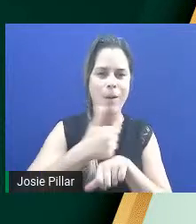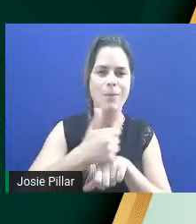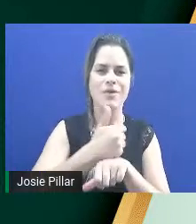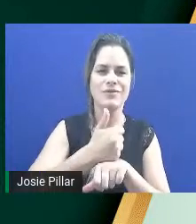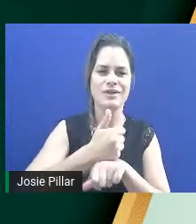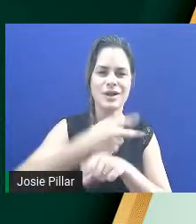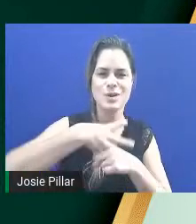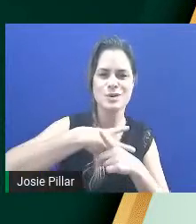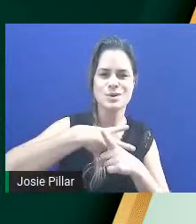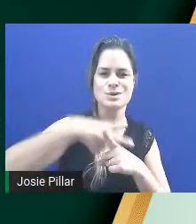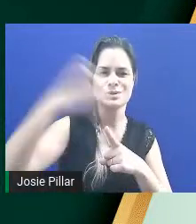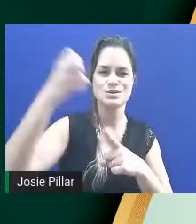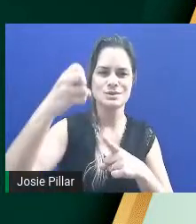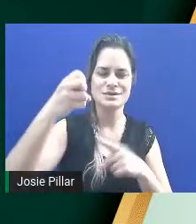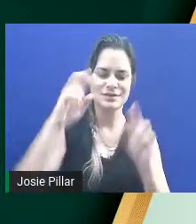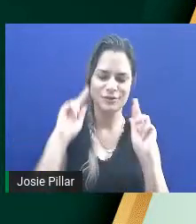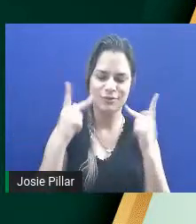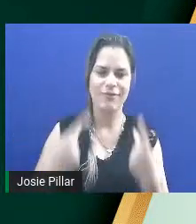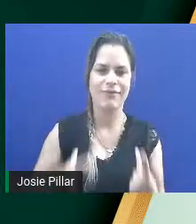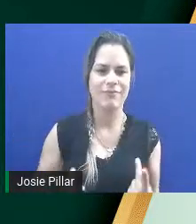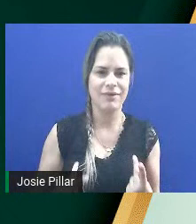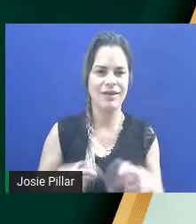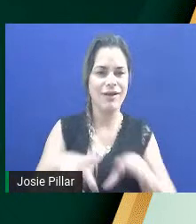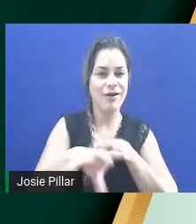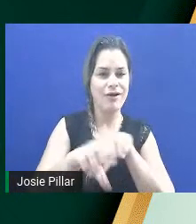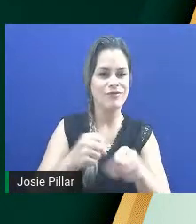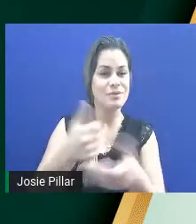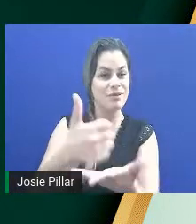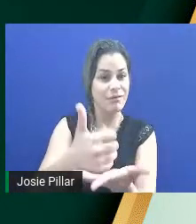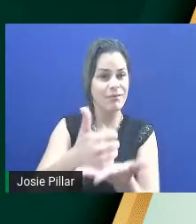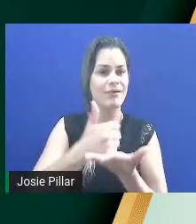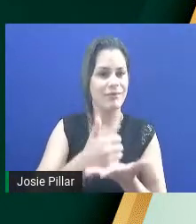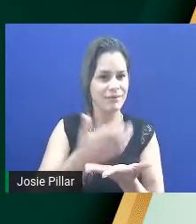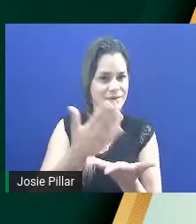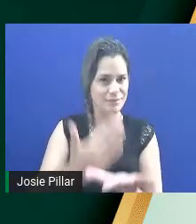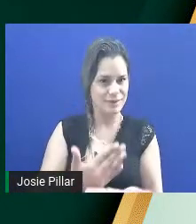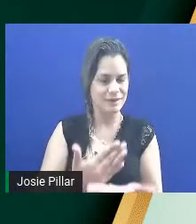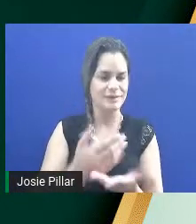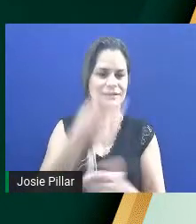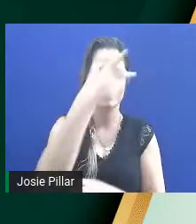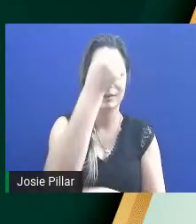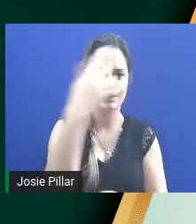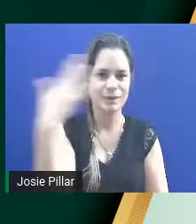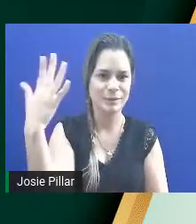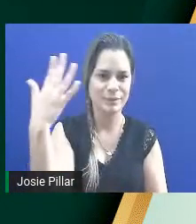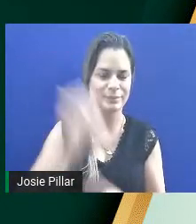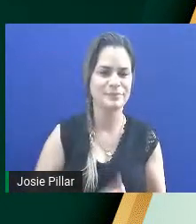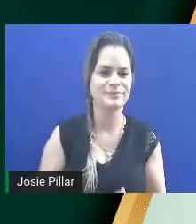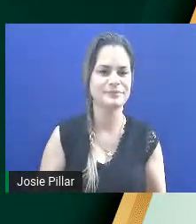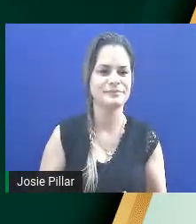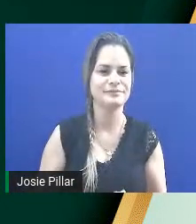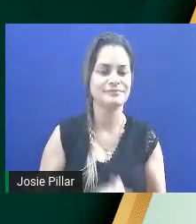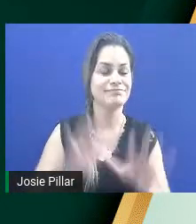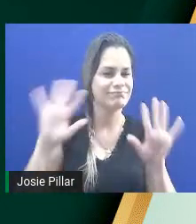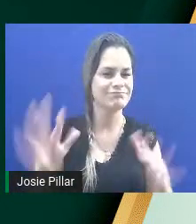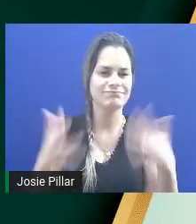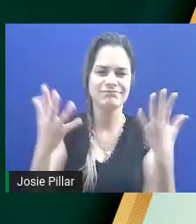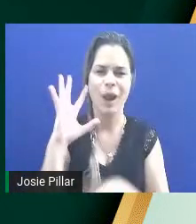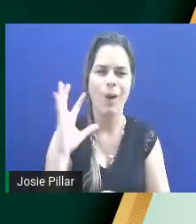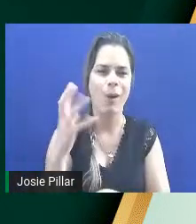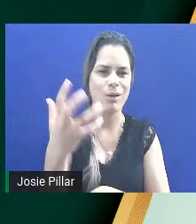sólida formação recebida aqui na Unipampa. Esta cerimônia acontece de